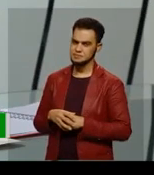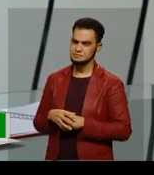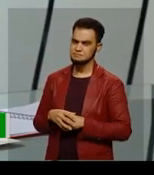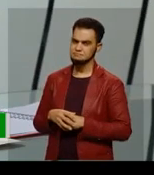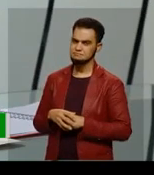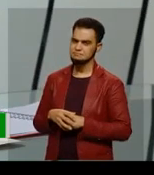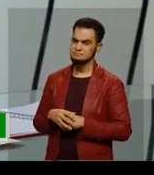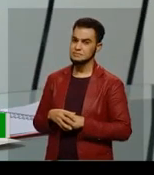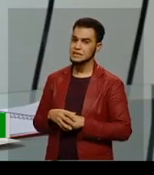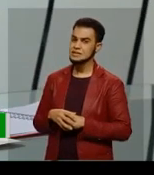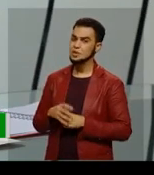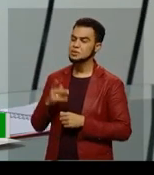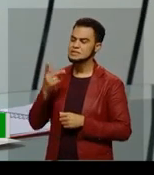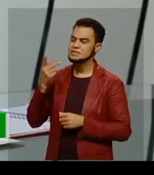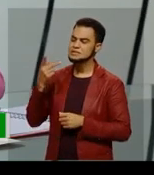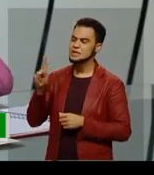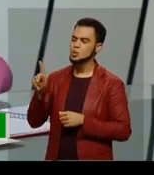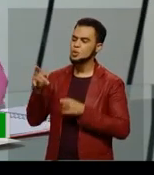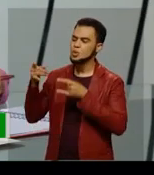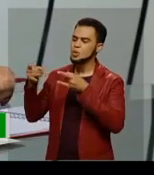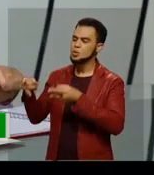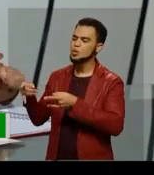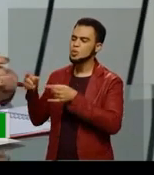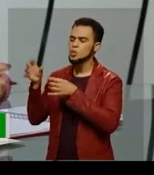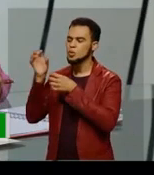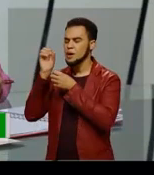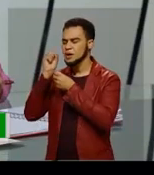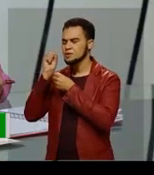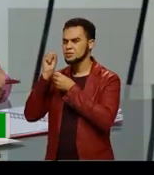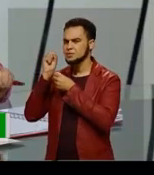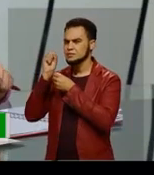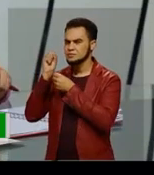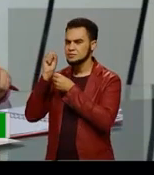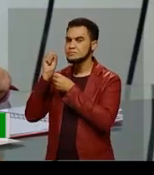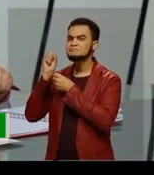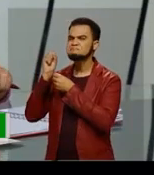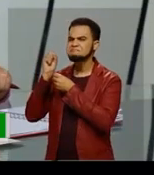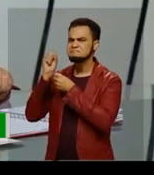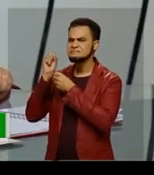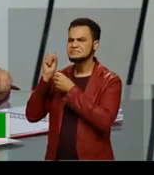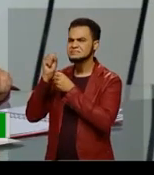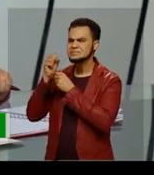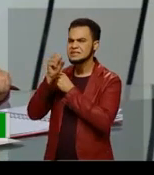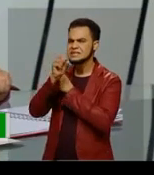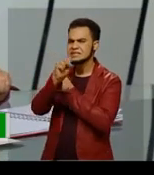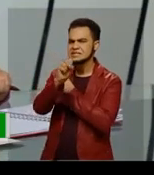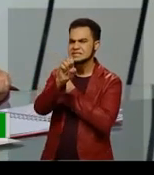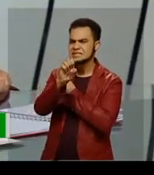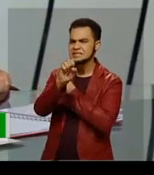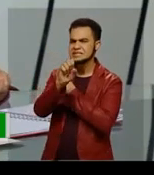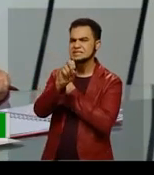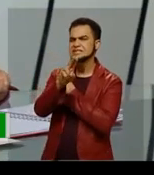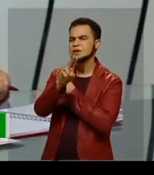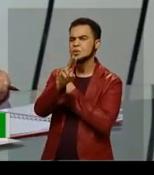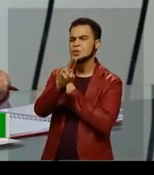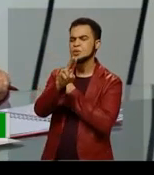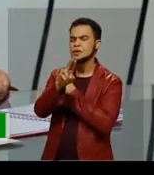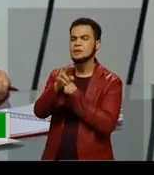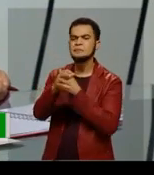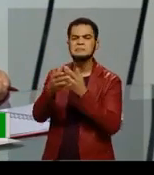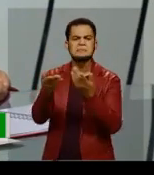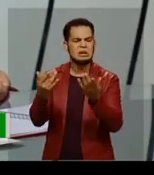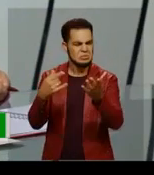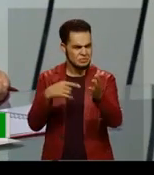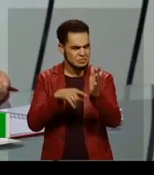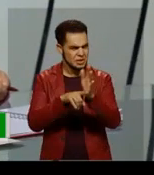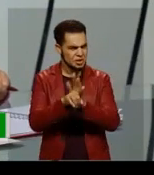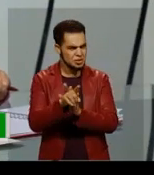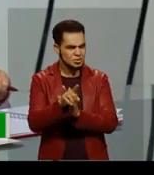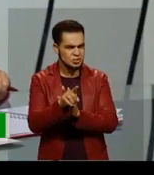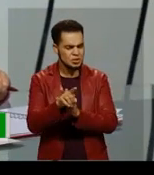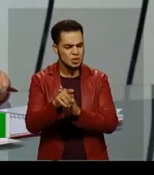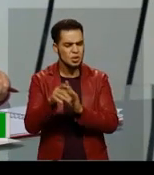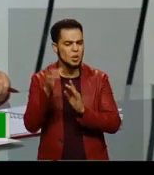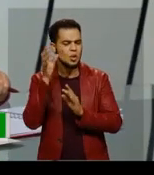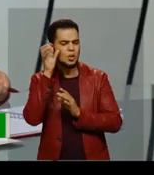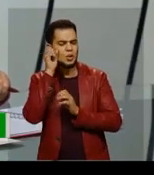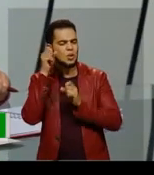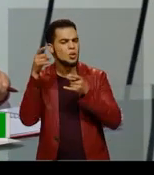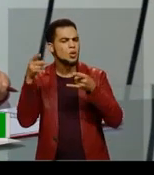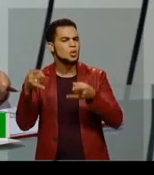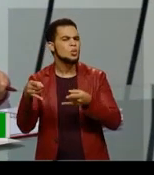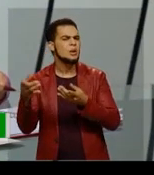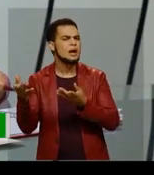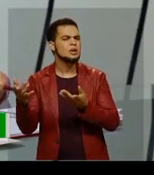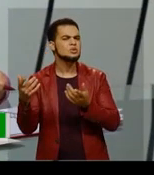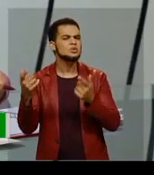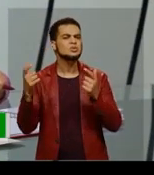quarto é de quem? Olha só, o pronome possessivo, ele cria muita essa